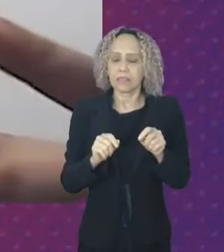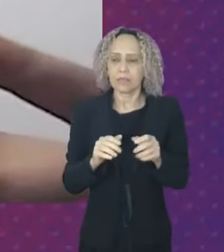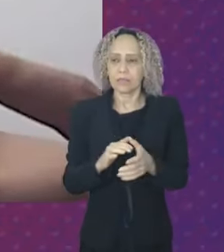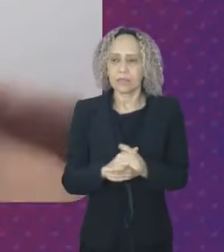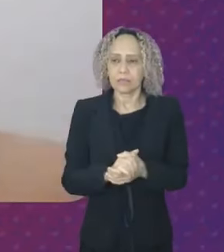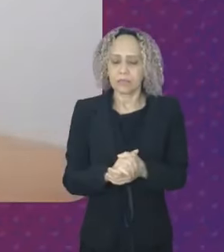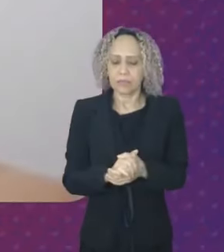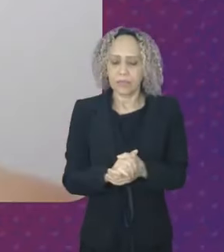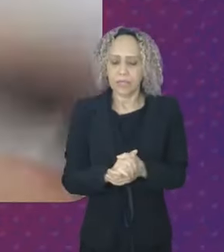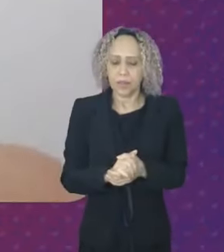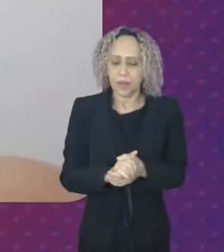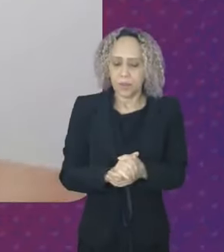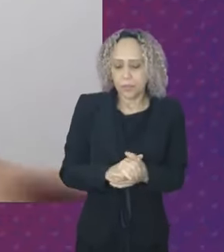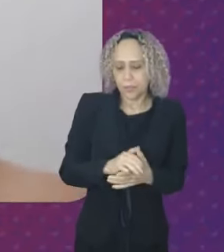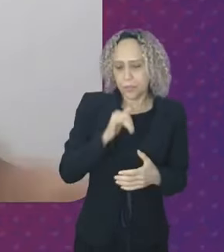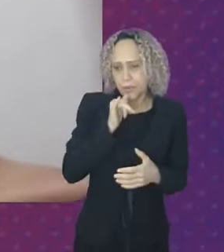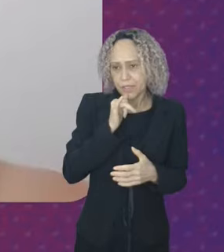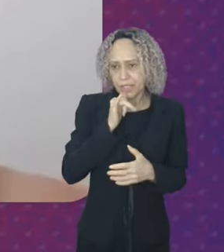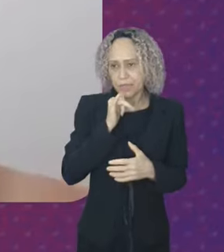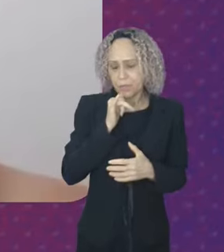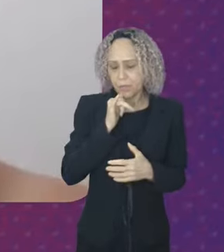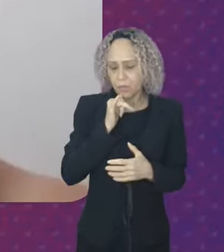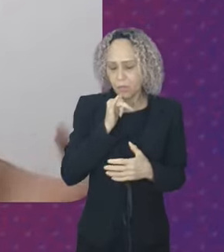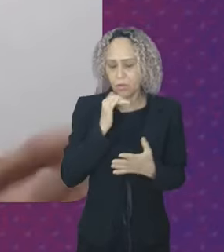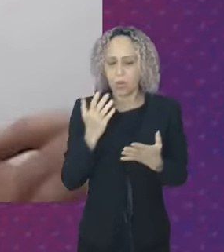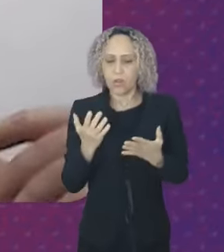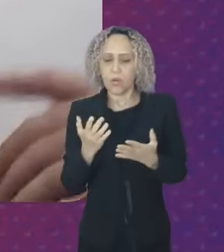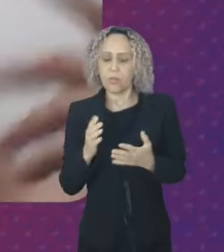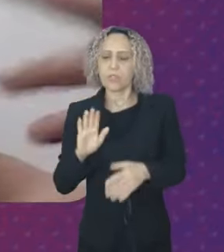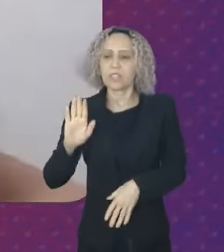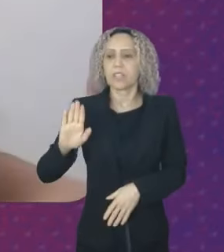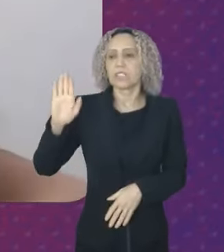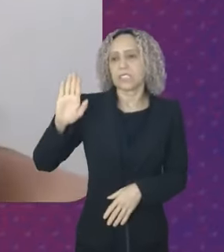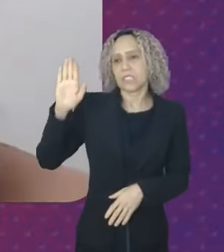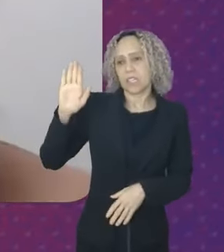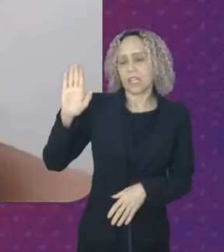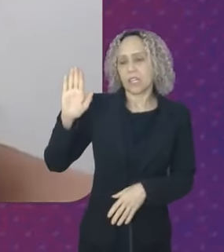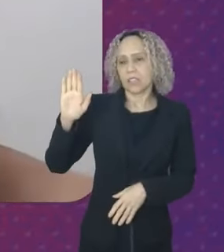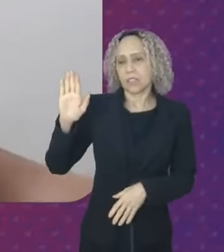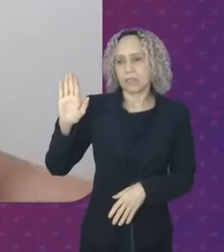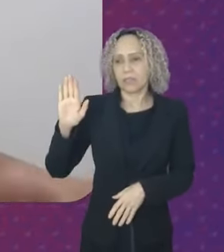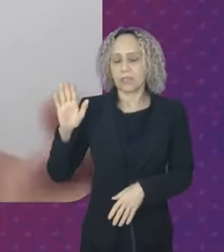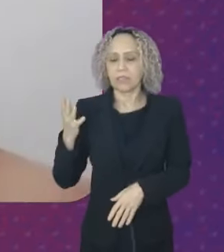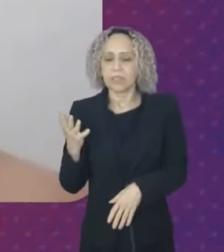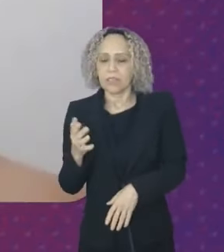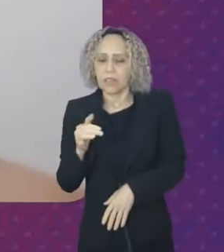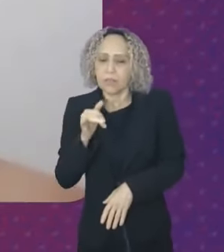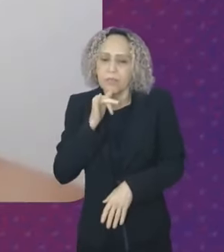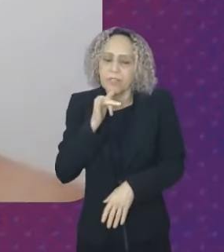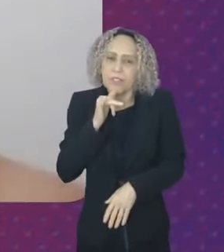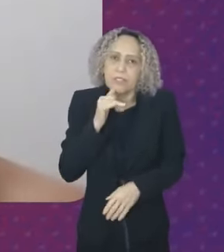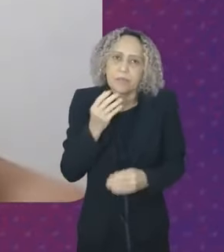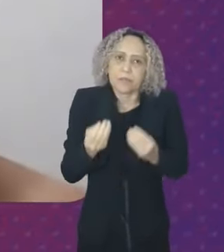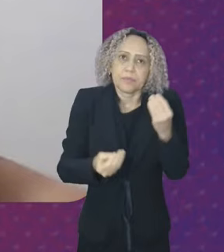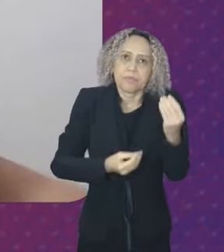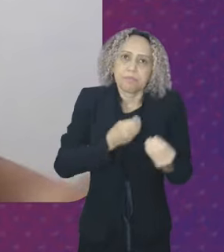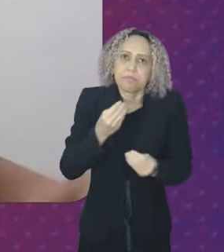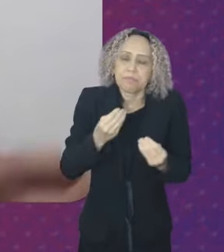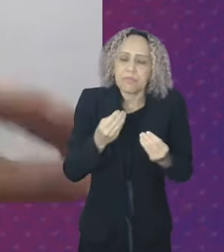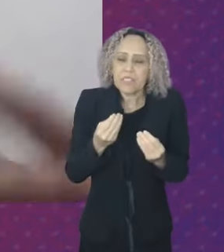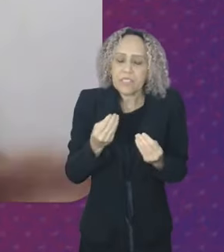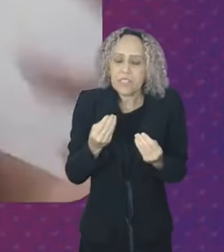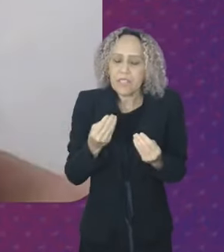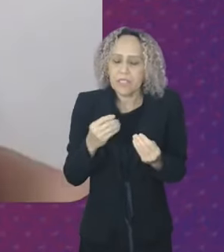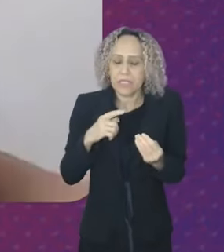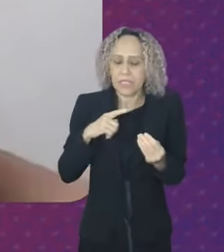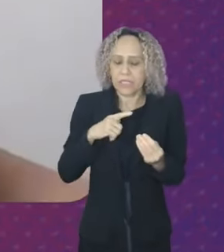menores, né, que buscam construir um nome, colocar uma pauta de um determinado tema em